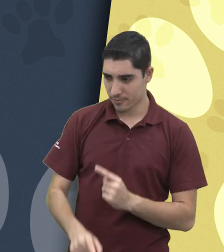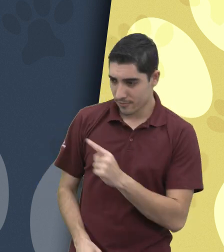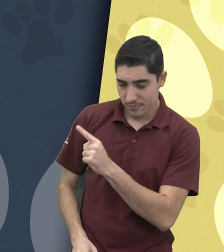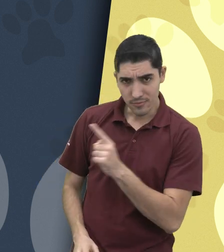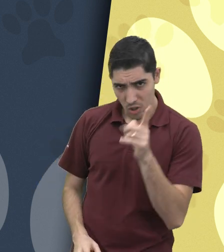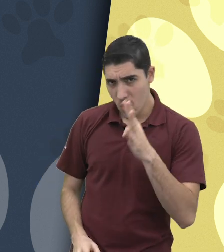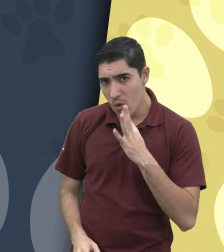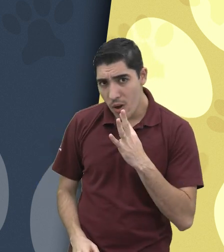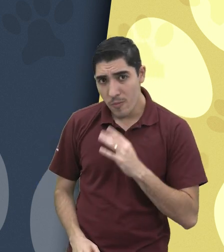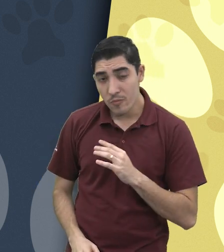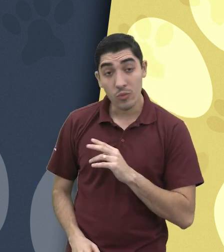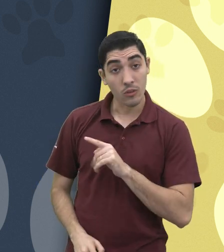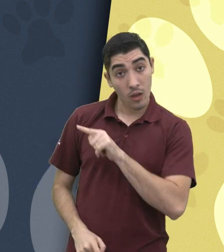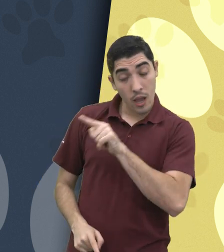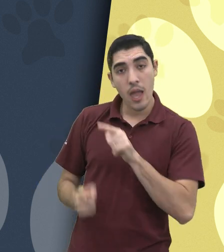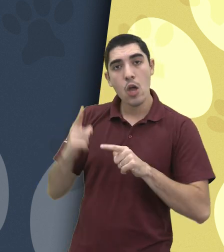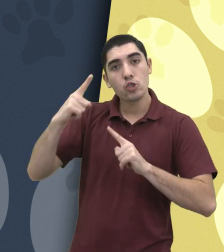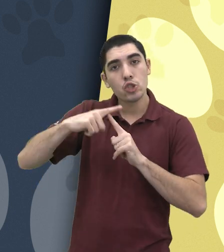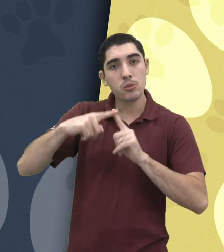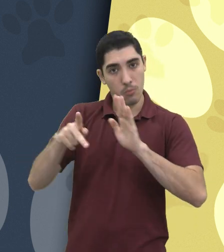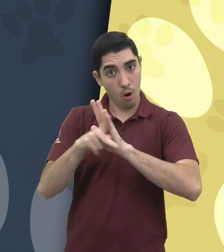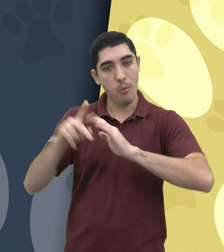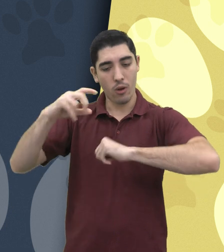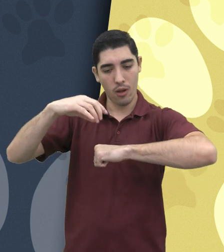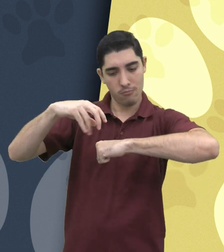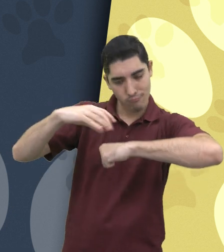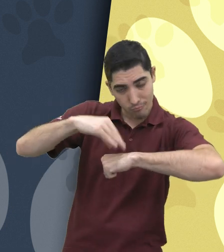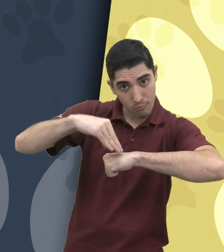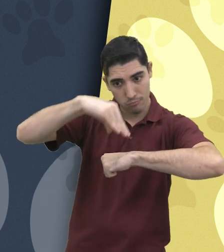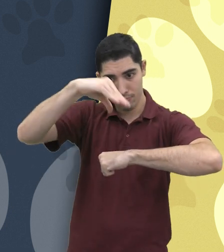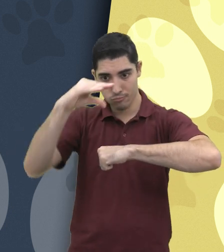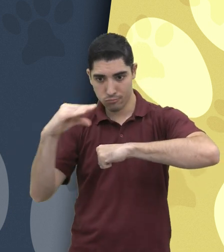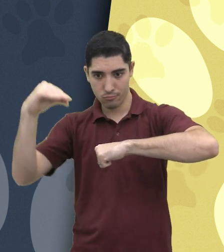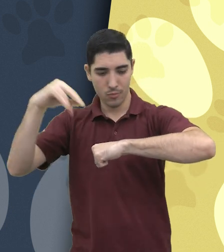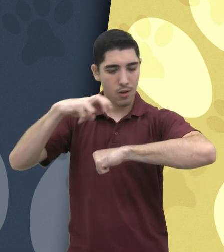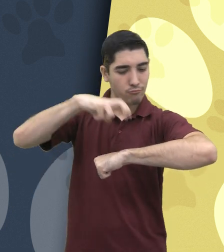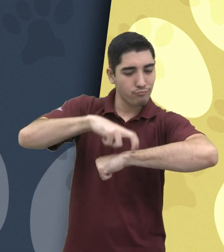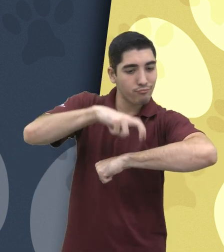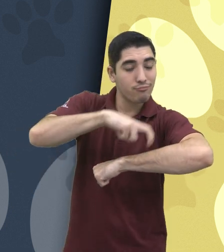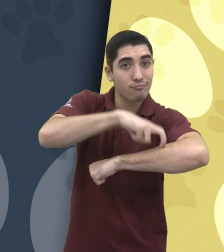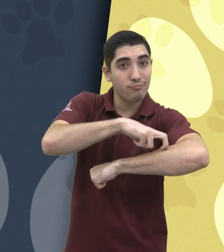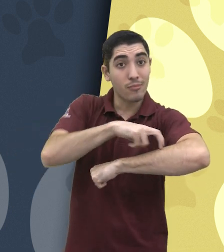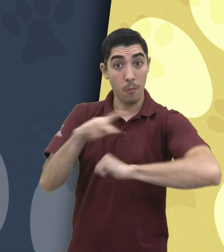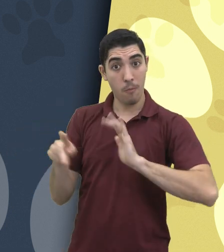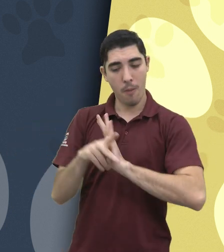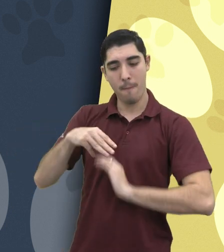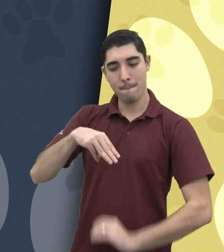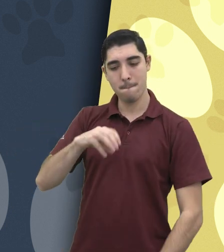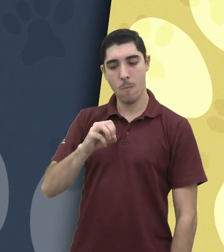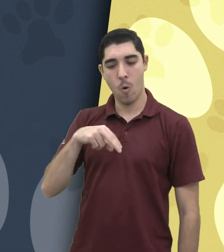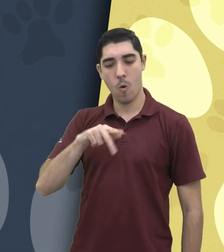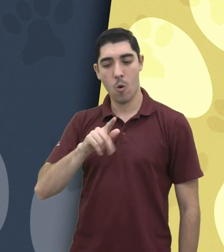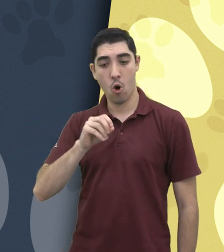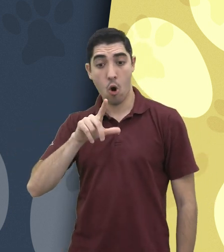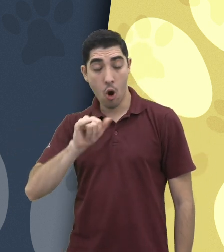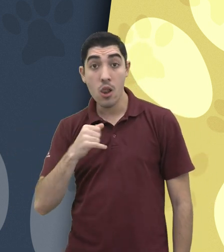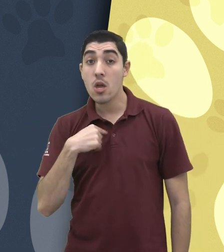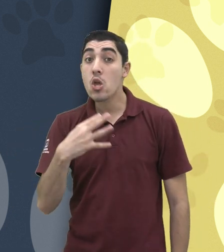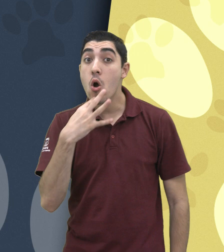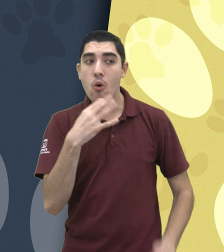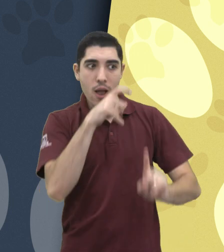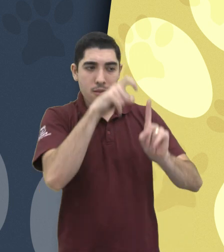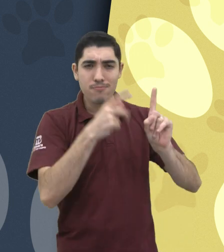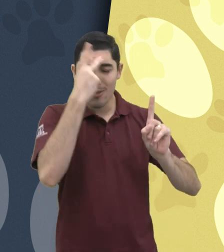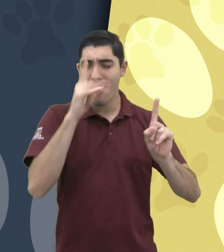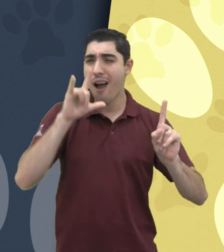este aqui, você conhece? É o gerbil, também conhecido como esquilo da Mongólia. E eu sei de um cara que gosta